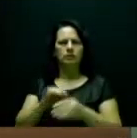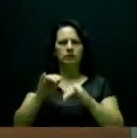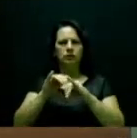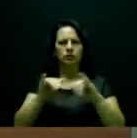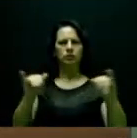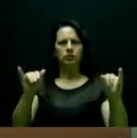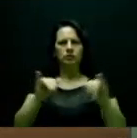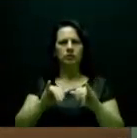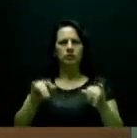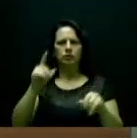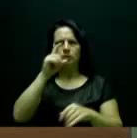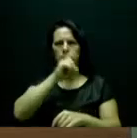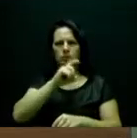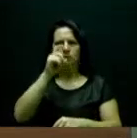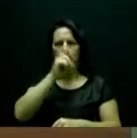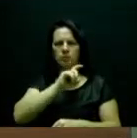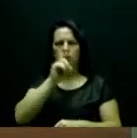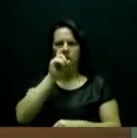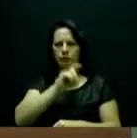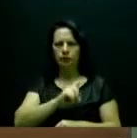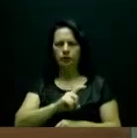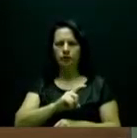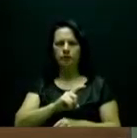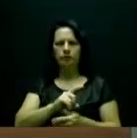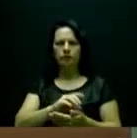propagando mentiras,